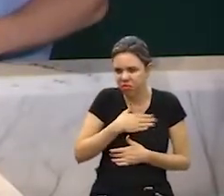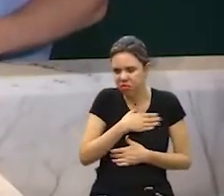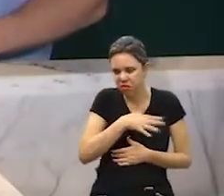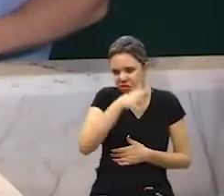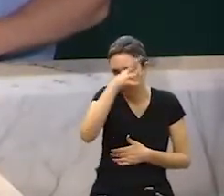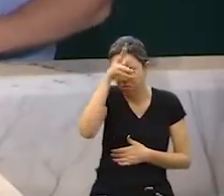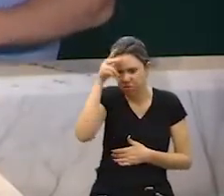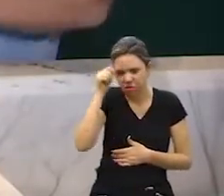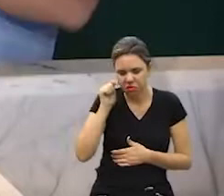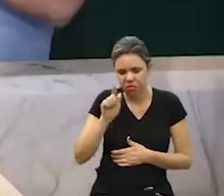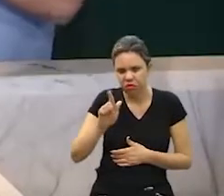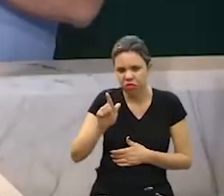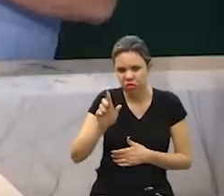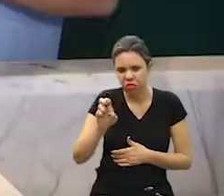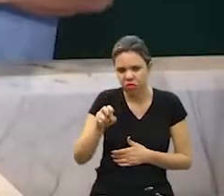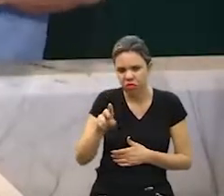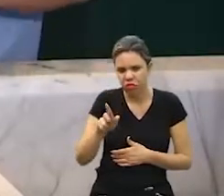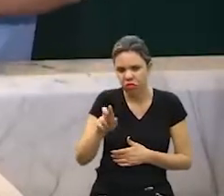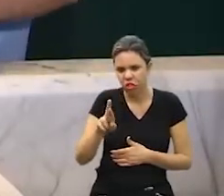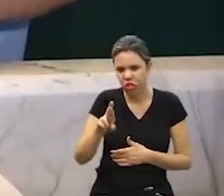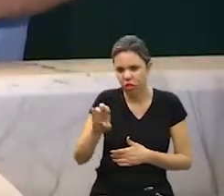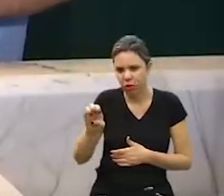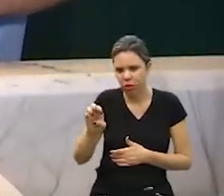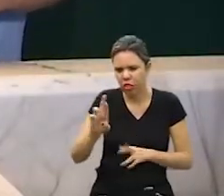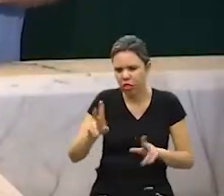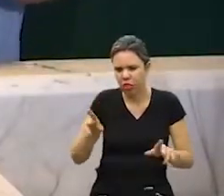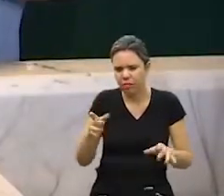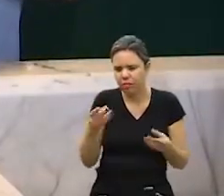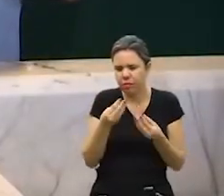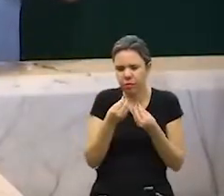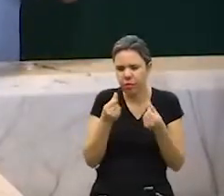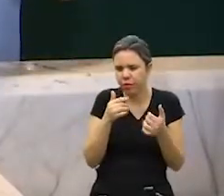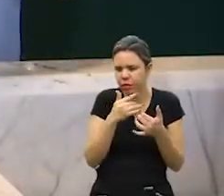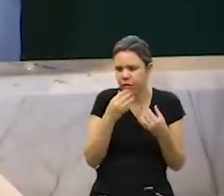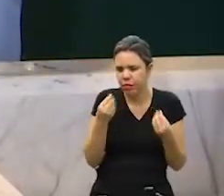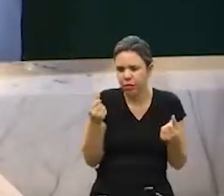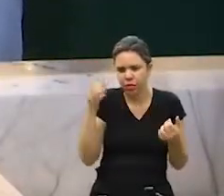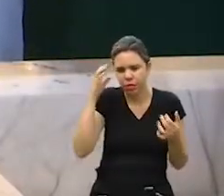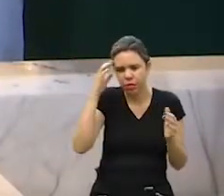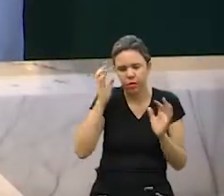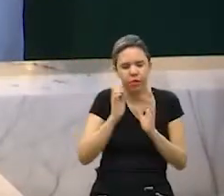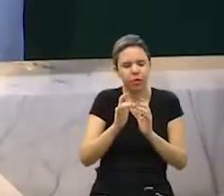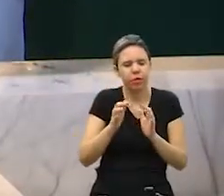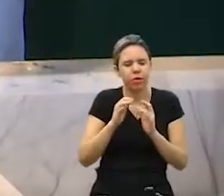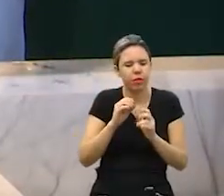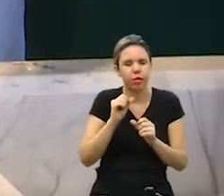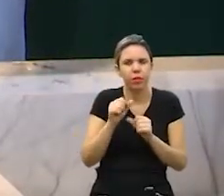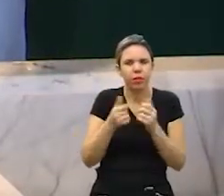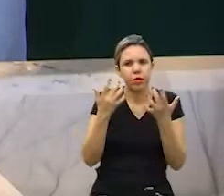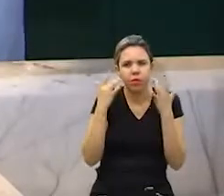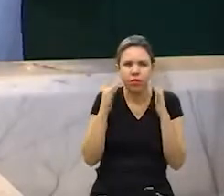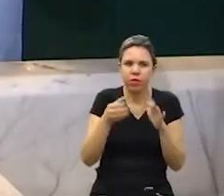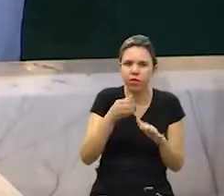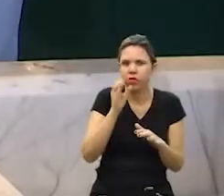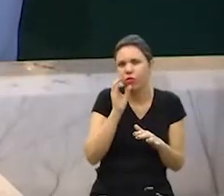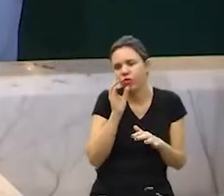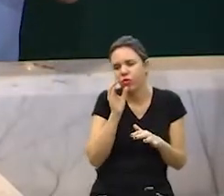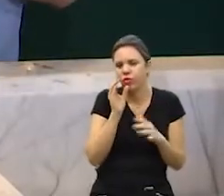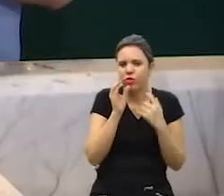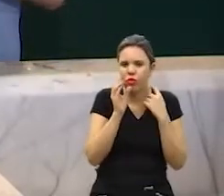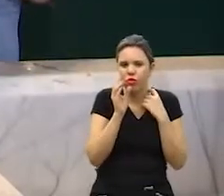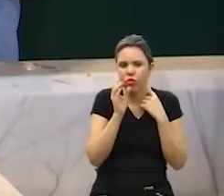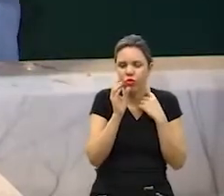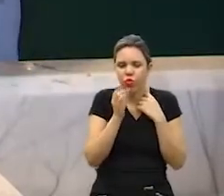refrigerante de gengibre? É diferente, não é? É diferente. Assim, o cérebro fica meio bugado. Você não sabe se você tá